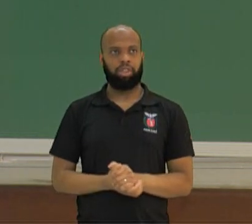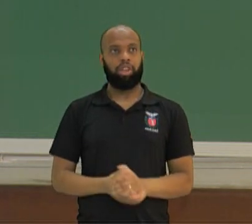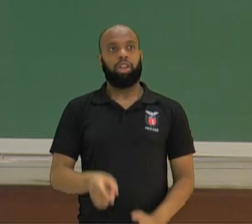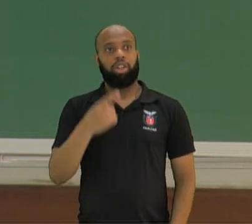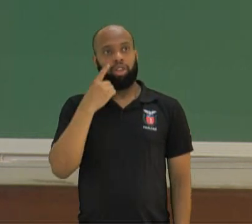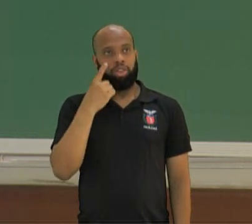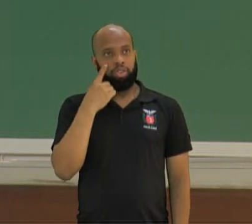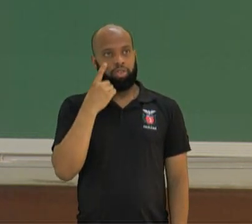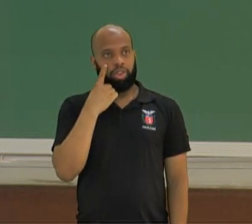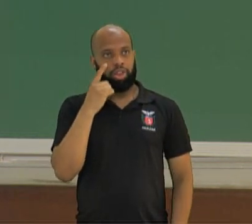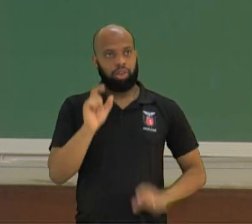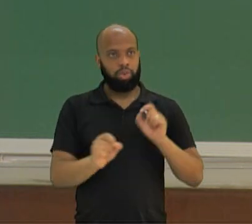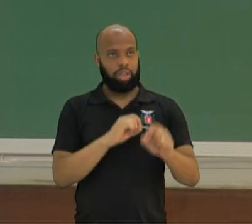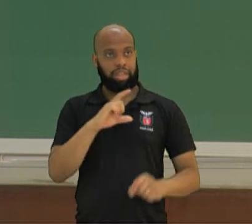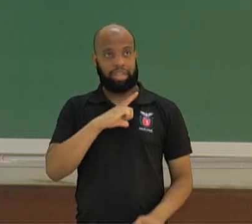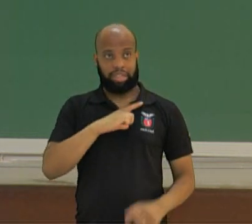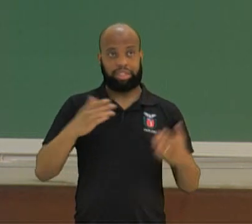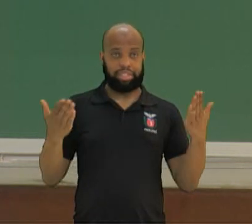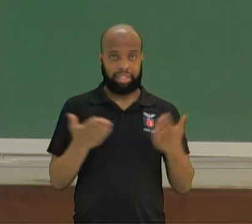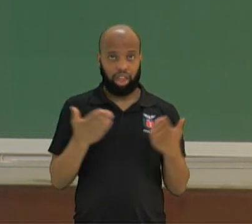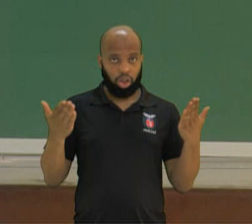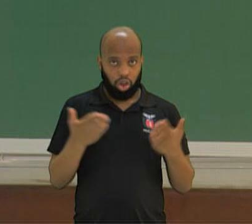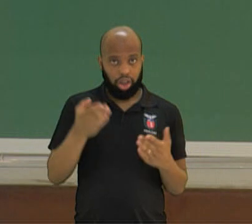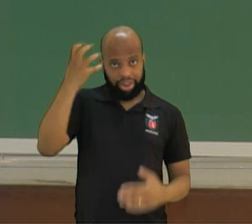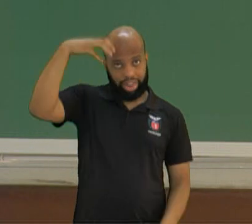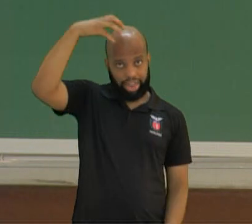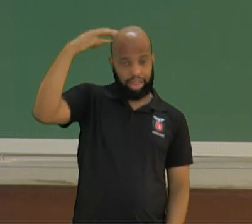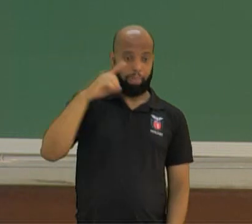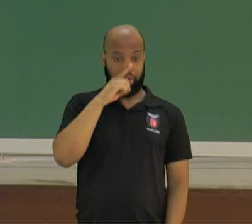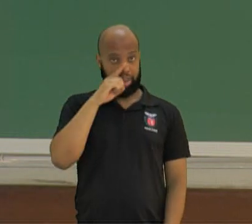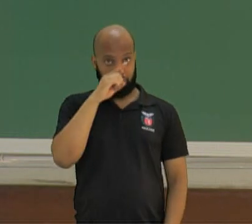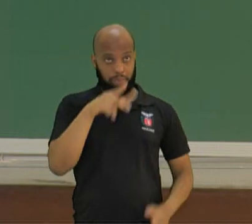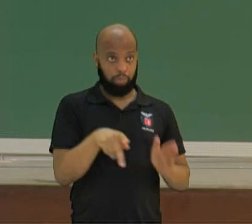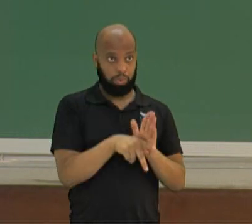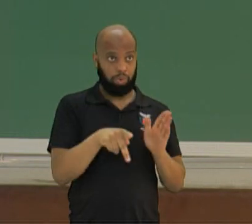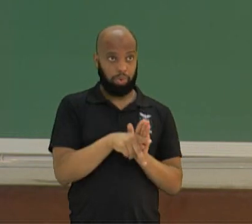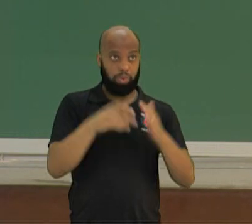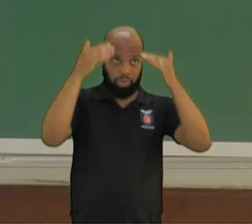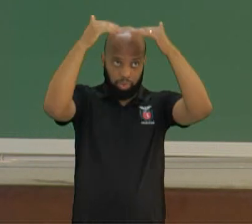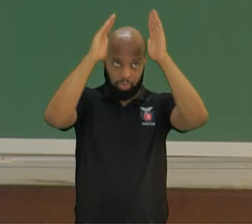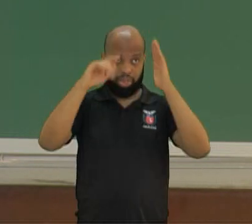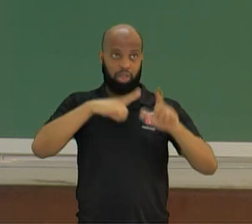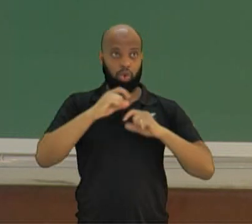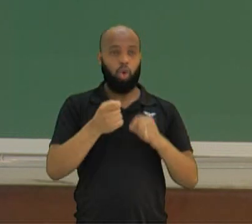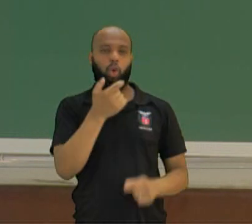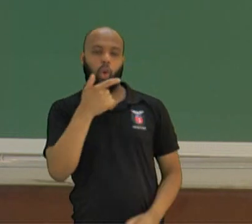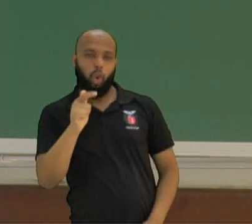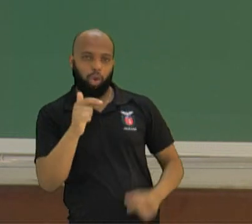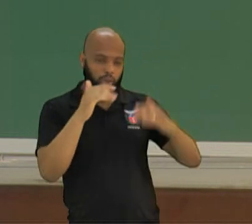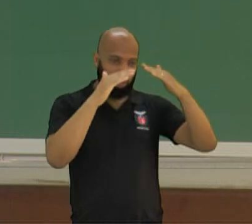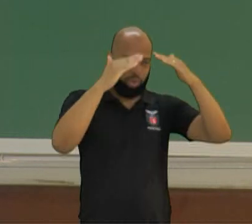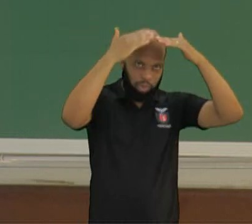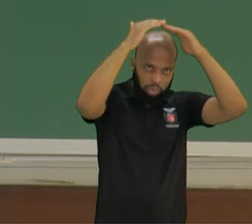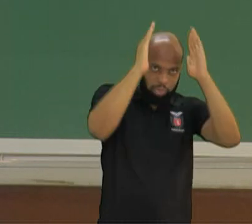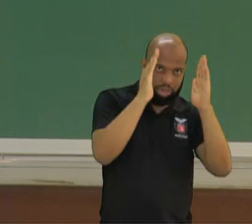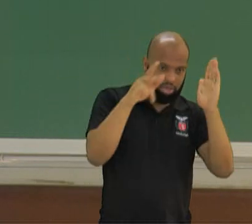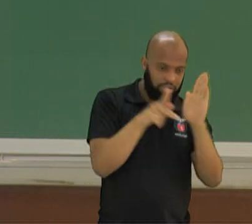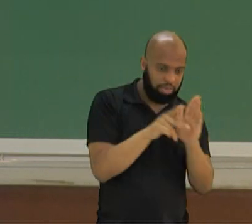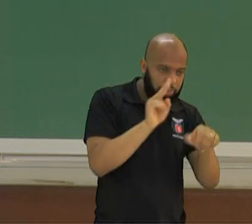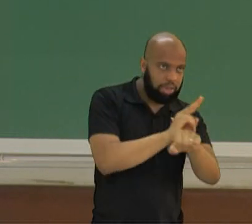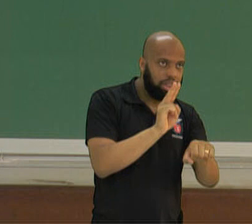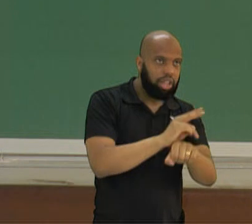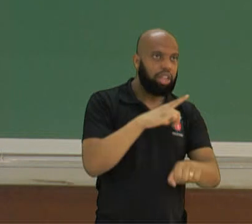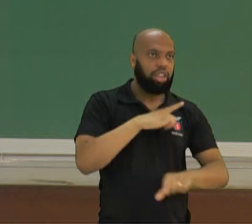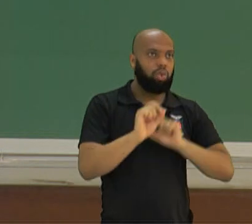o rei aqui está sendo ameaçado por esse bispo, esse outro bispo está protegendo essa casa, e o rei aqui,